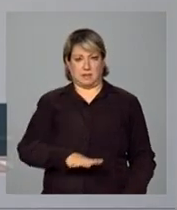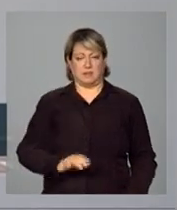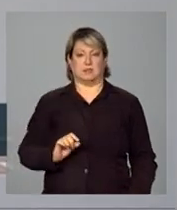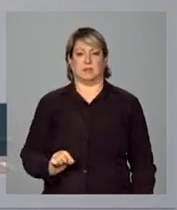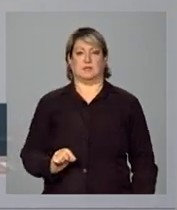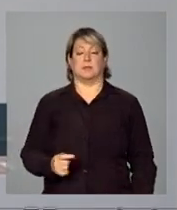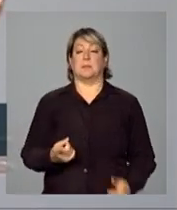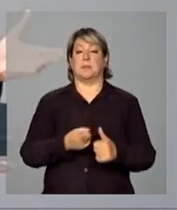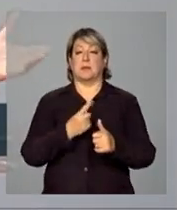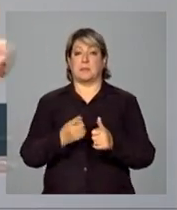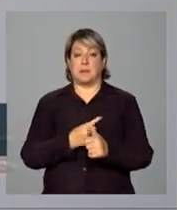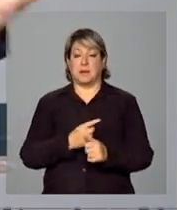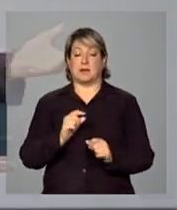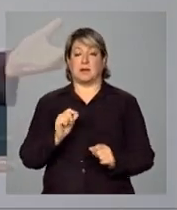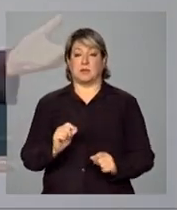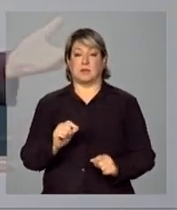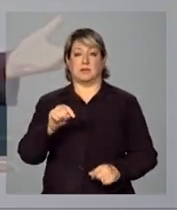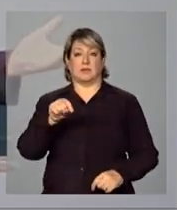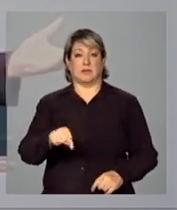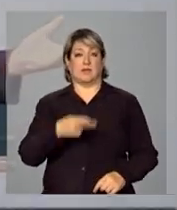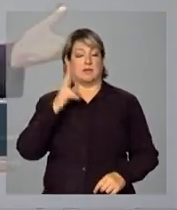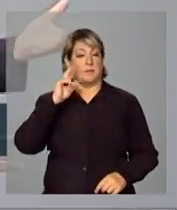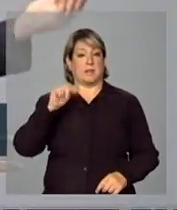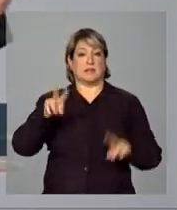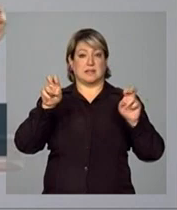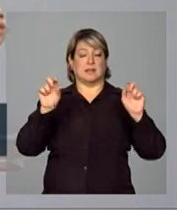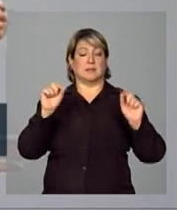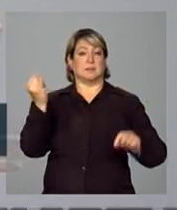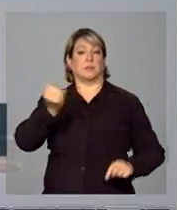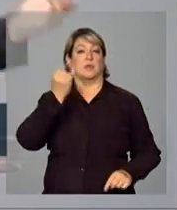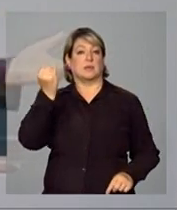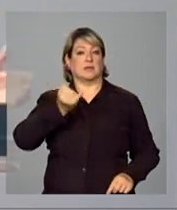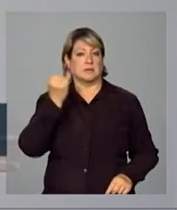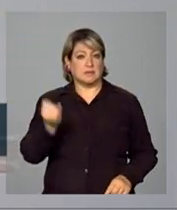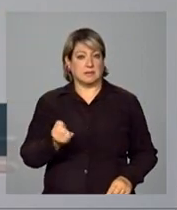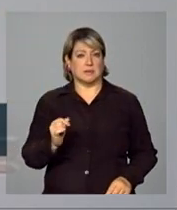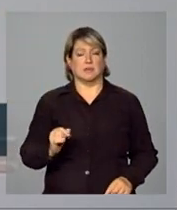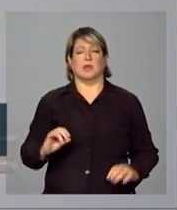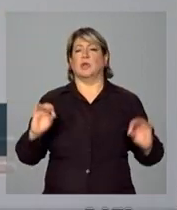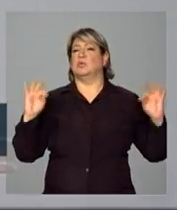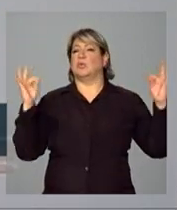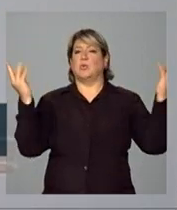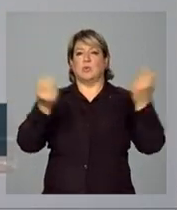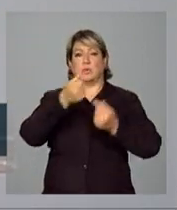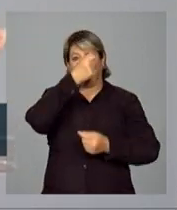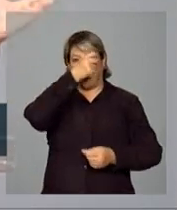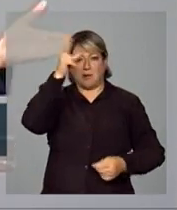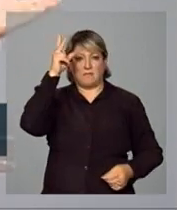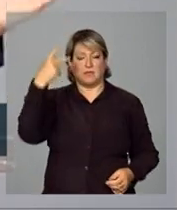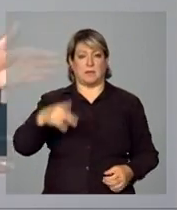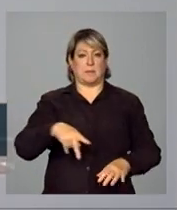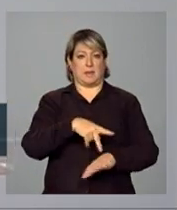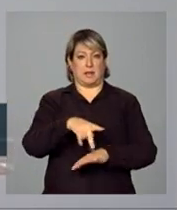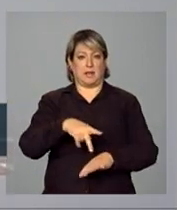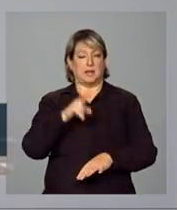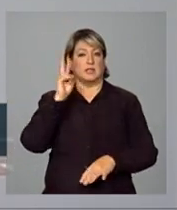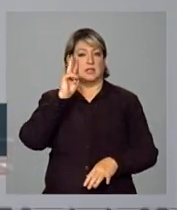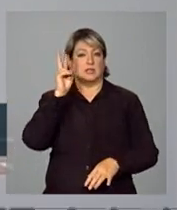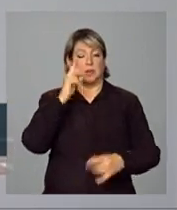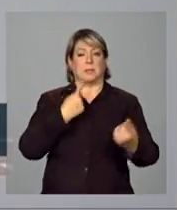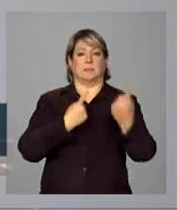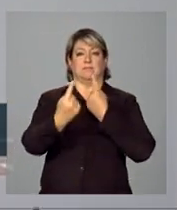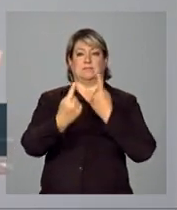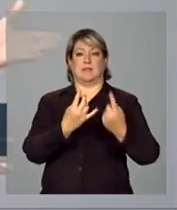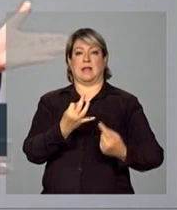respeito a esta questão importante, que mobiliza a todos os prefeitos do país, que diz respeito ao transporte